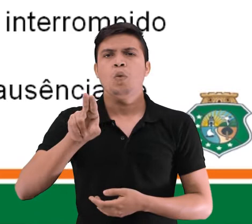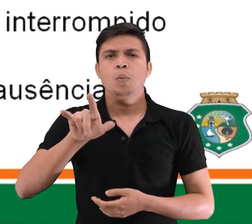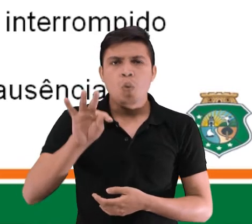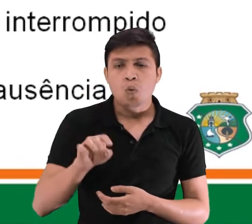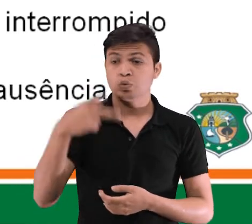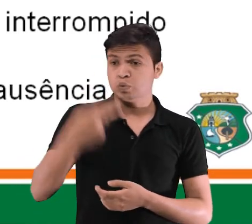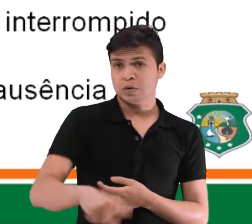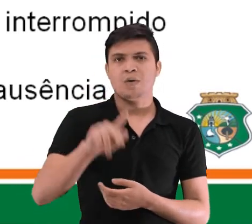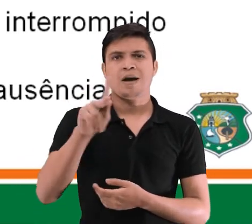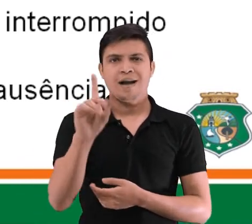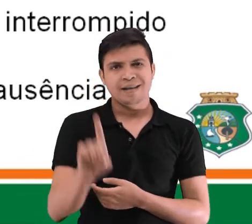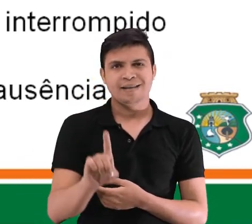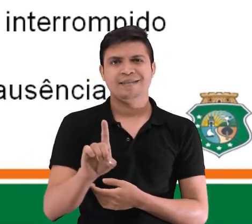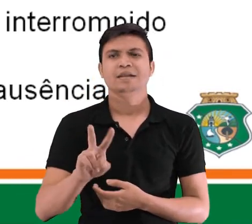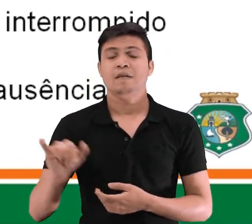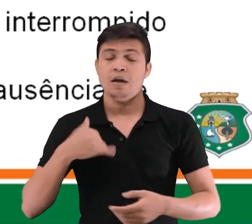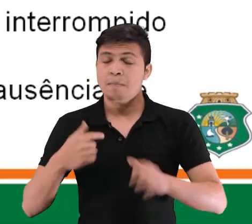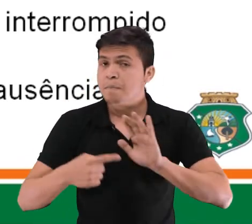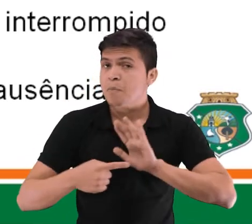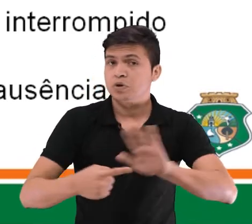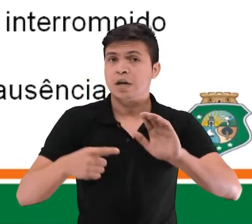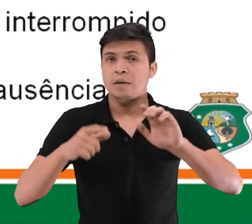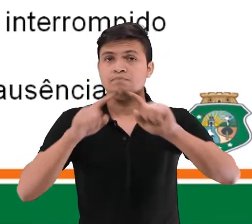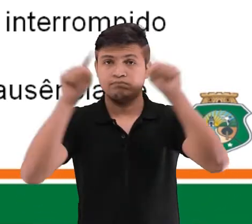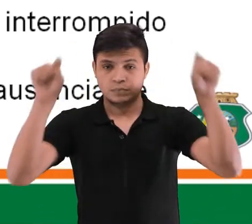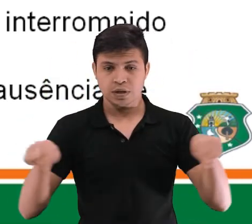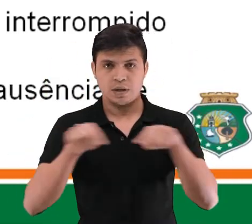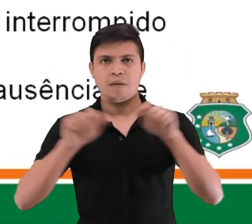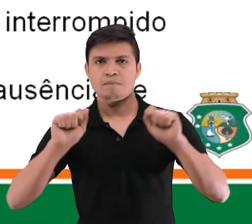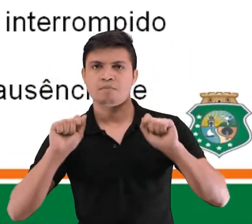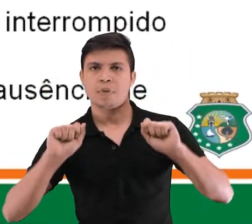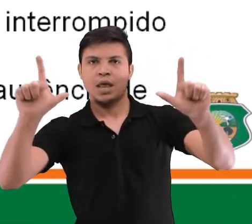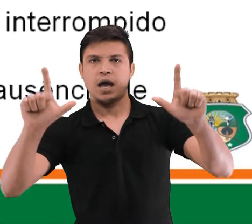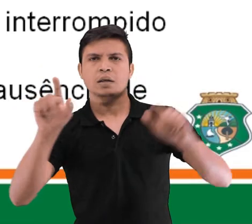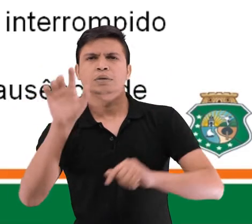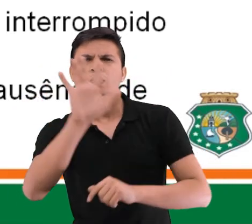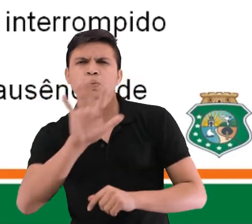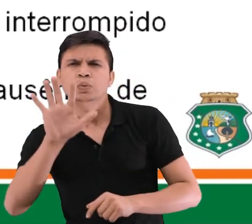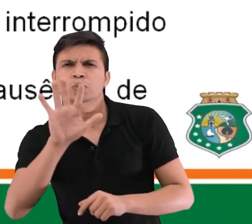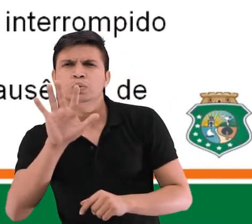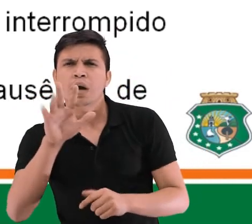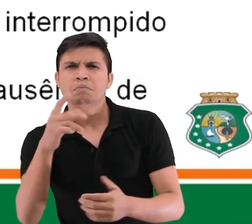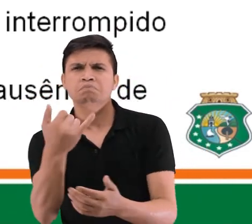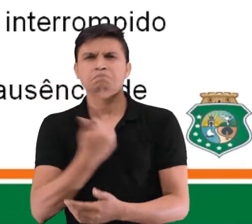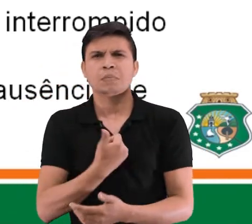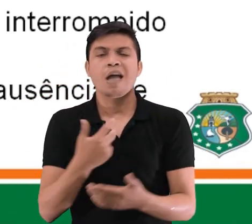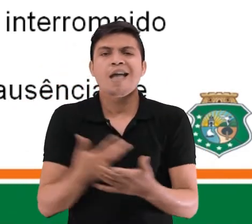Aí vai mostrar na tela do seu computador uma mensagem de erro, certo?